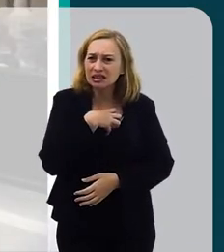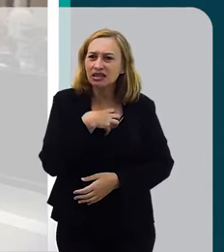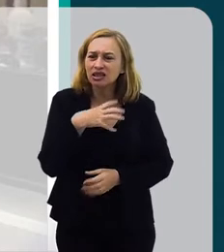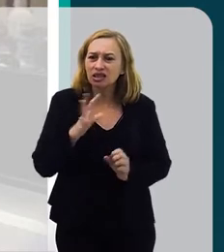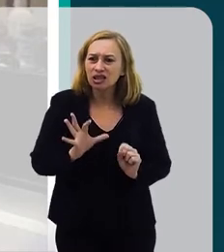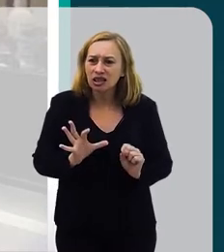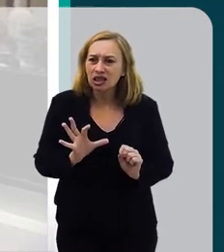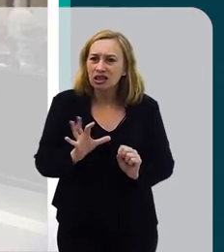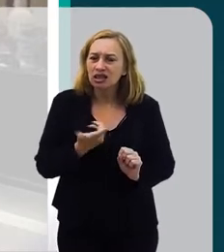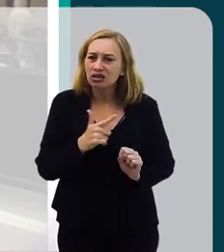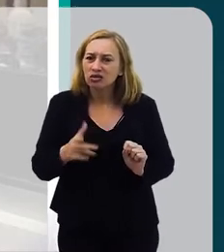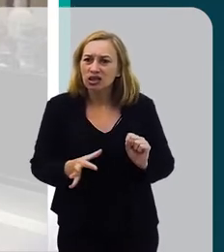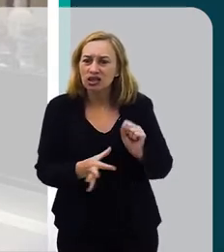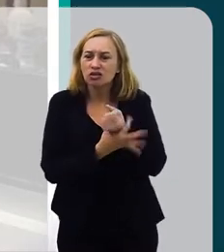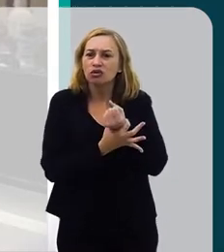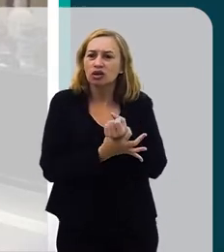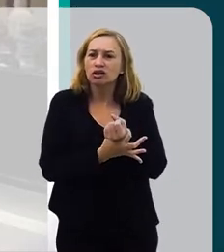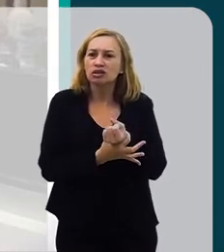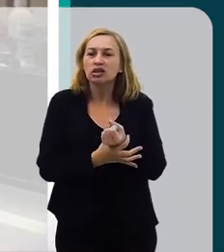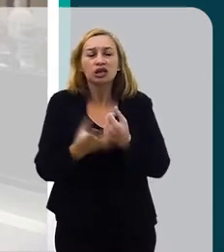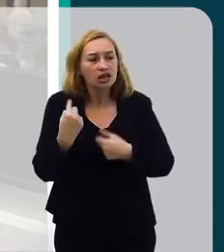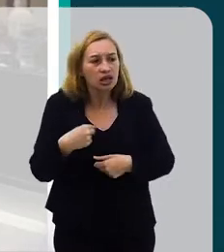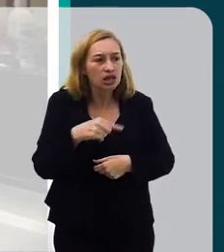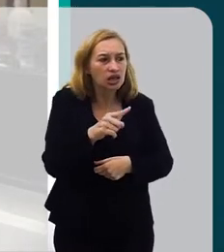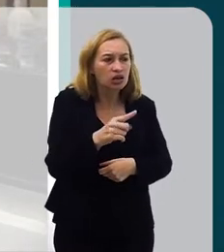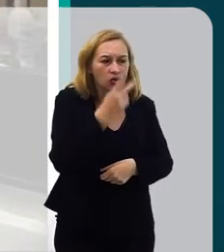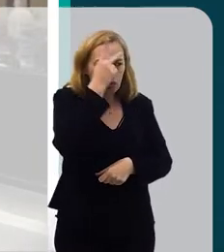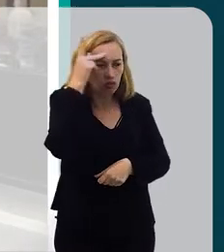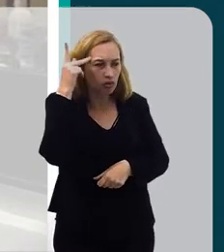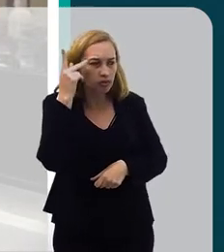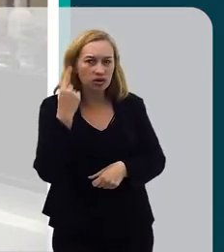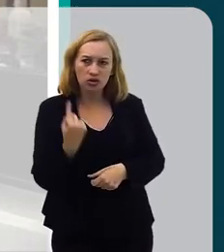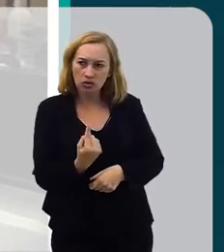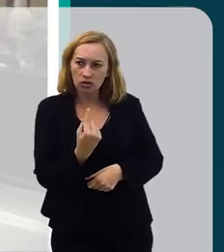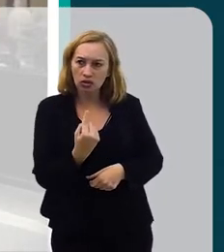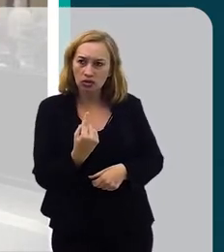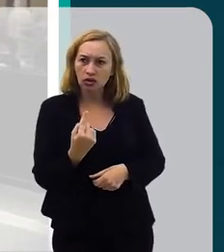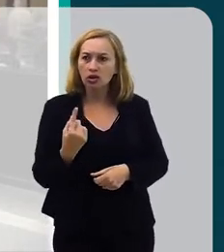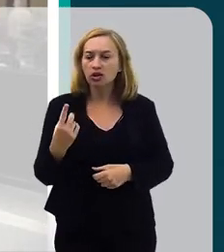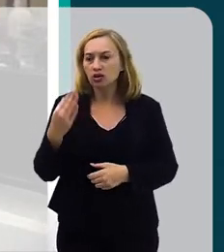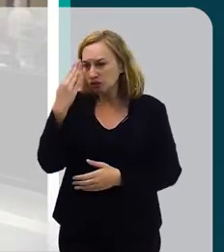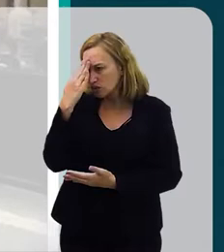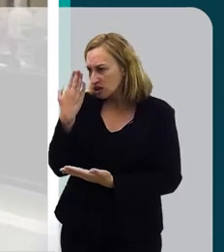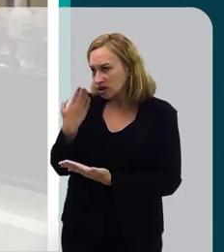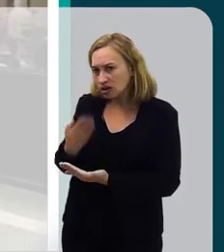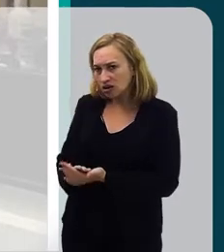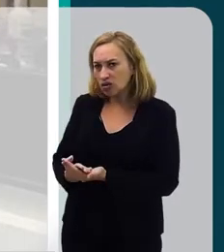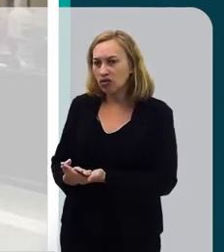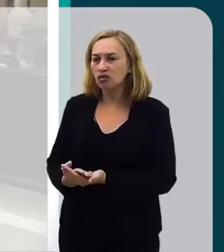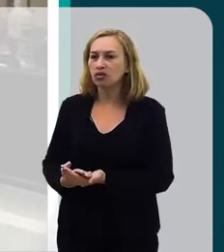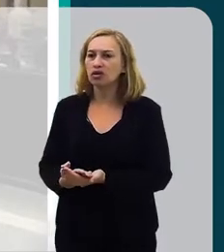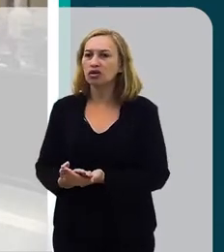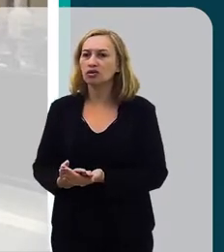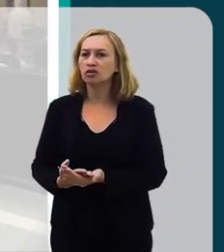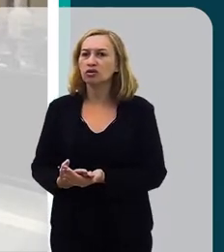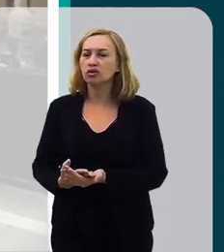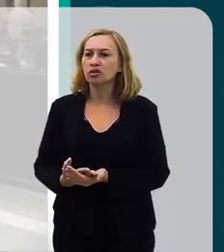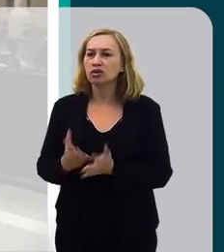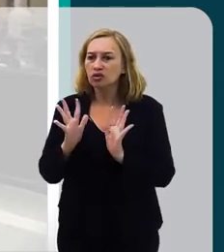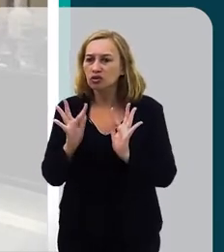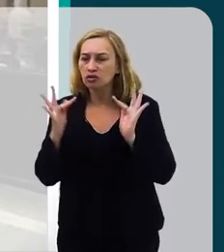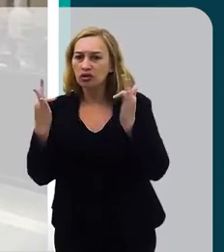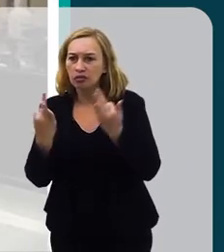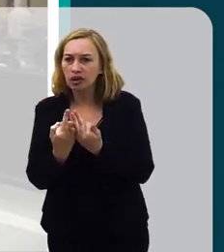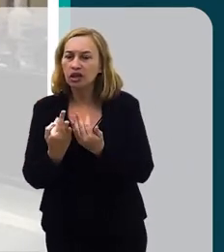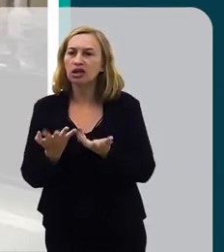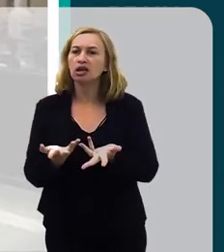se sentirem inseguras, né, busquem ir com uma pessoa, né, da sua confiança, da sua rede